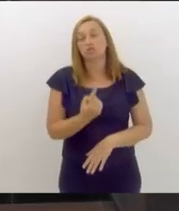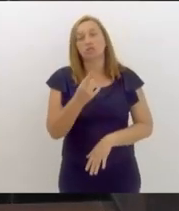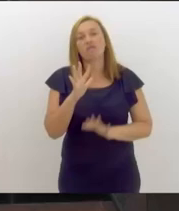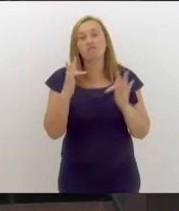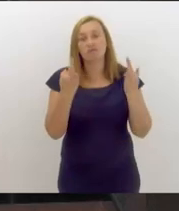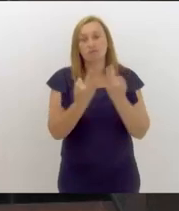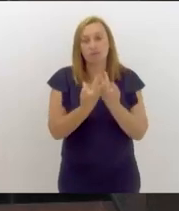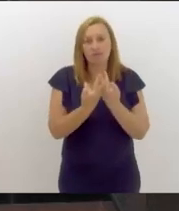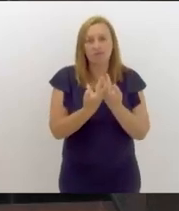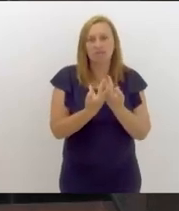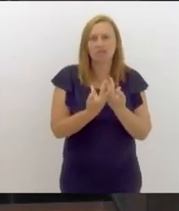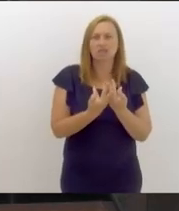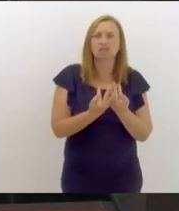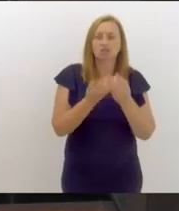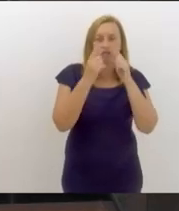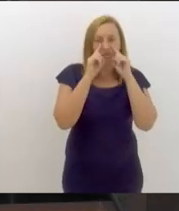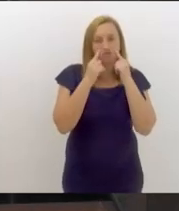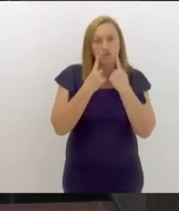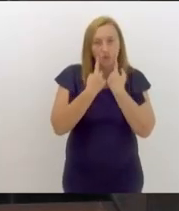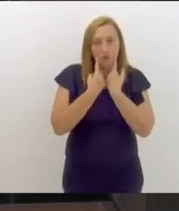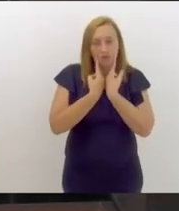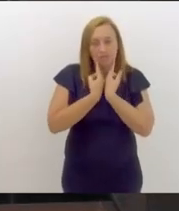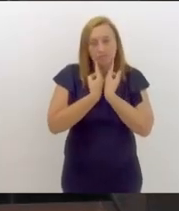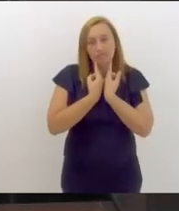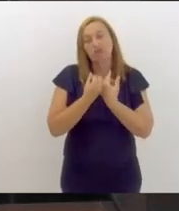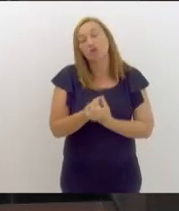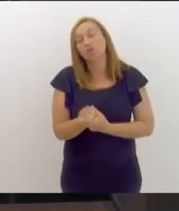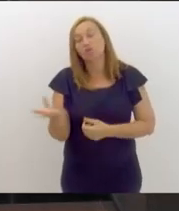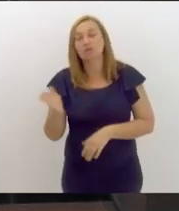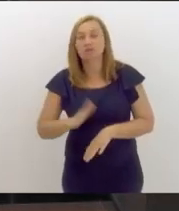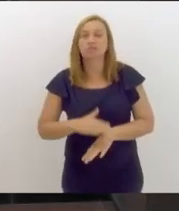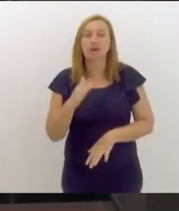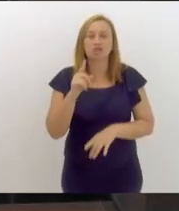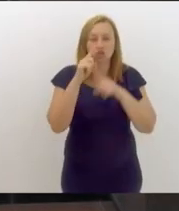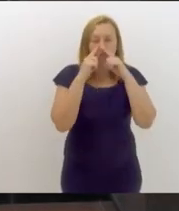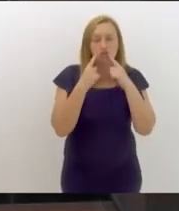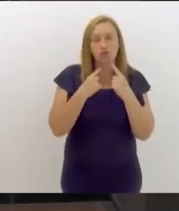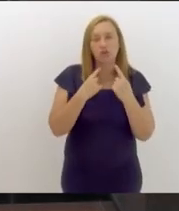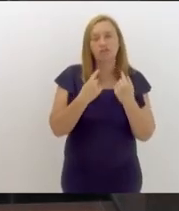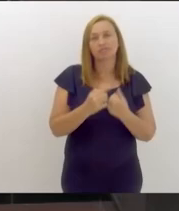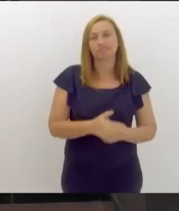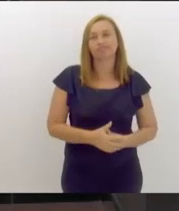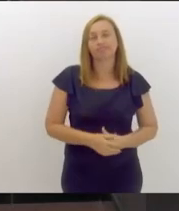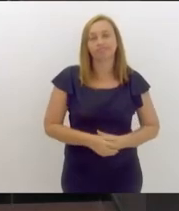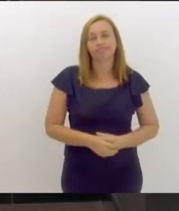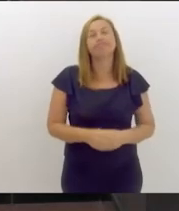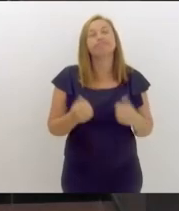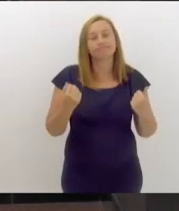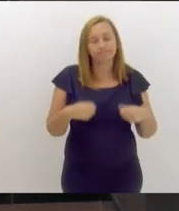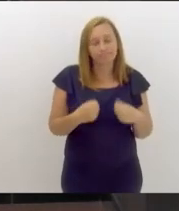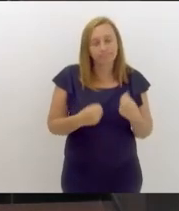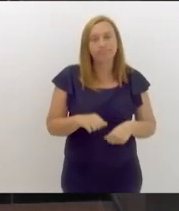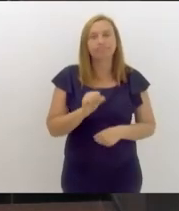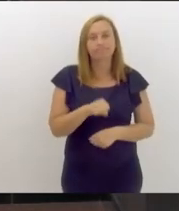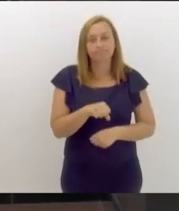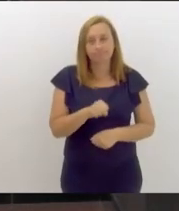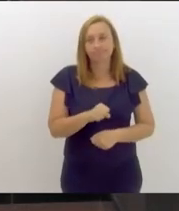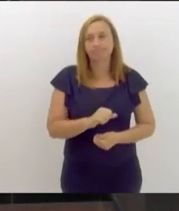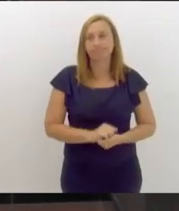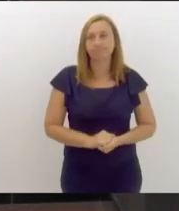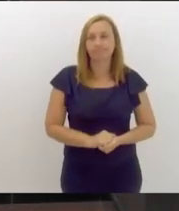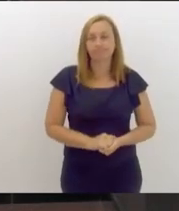lutada e que chora e quantas mais vão ter que chorar Precisamos sim